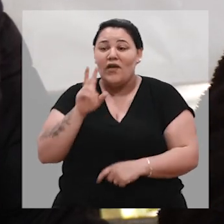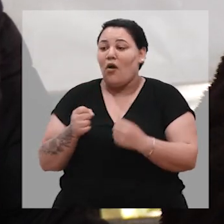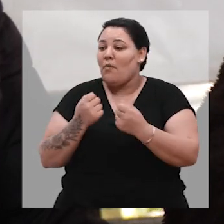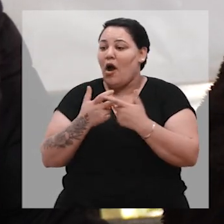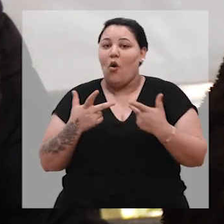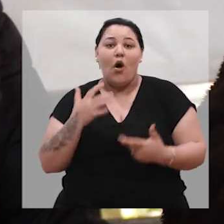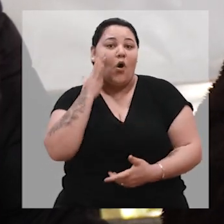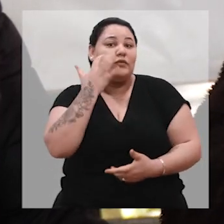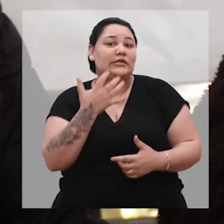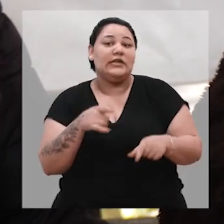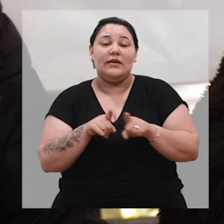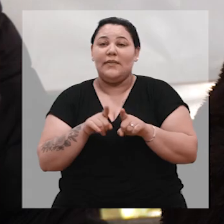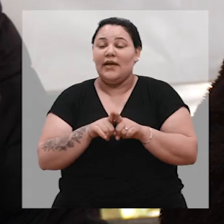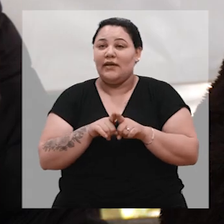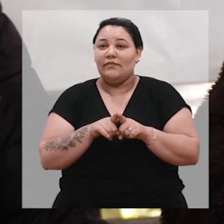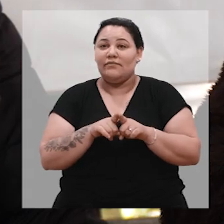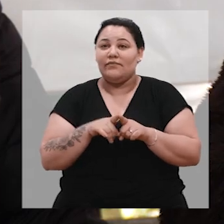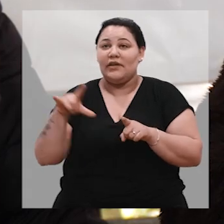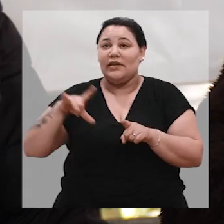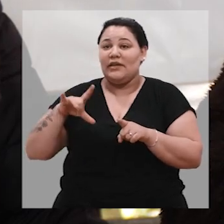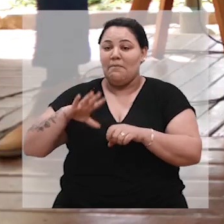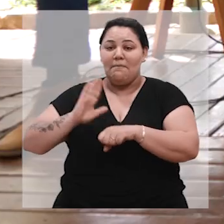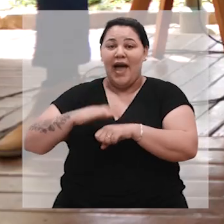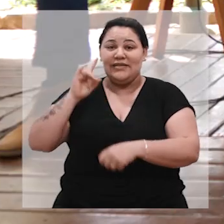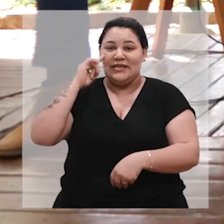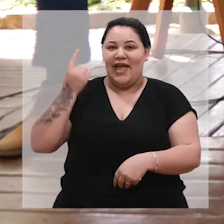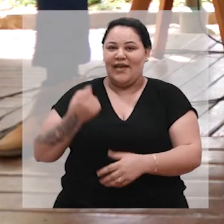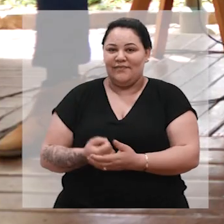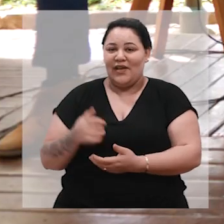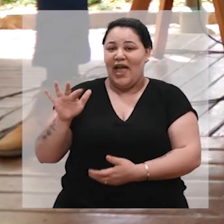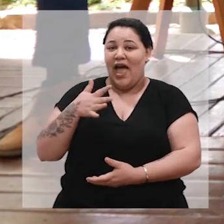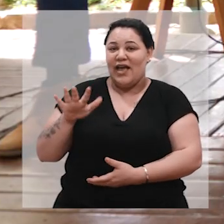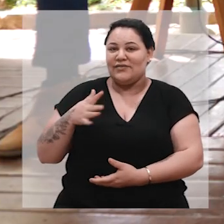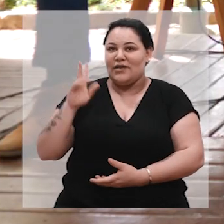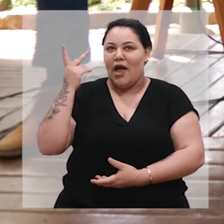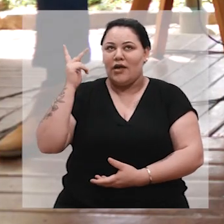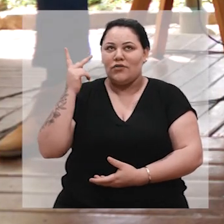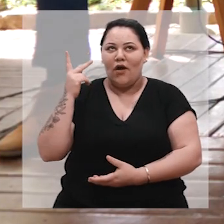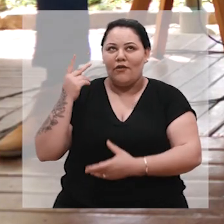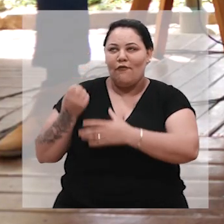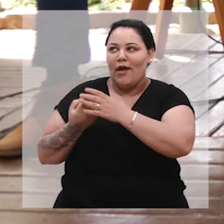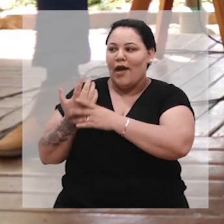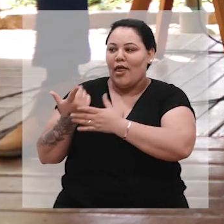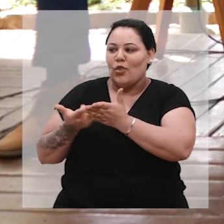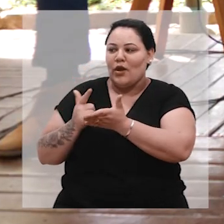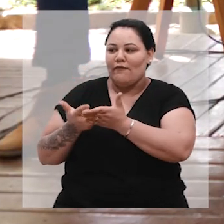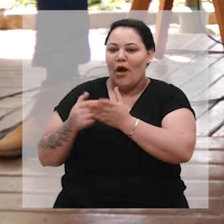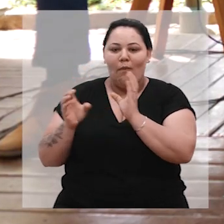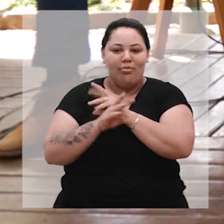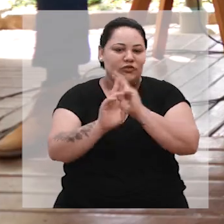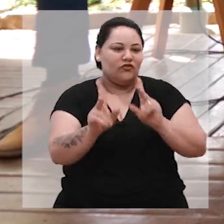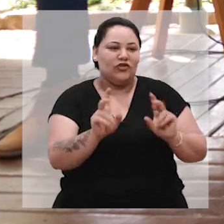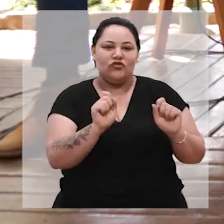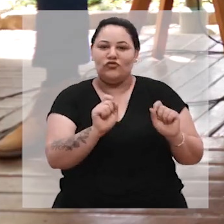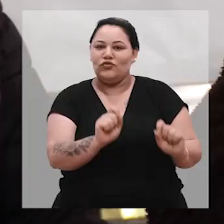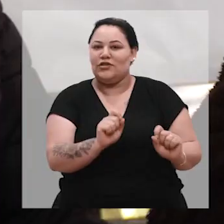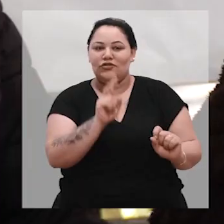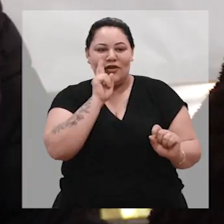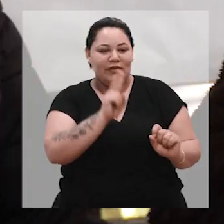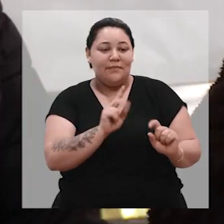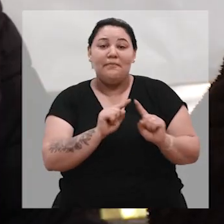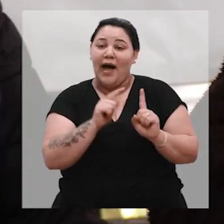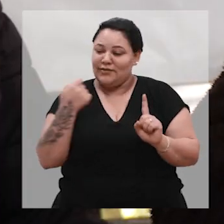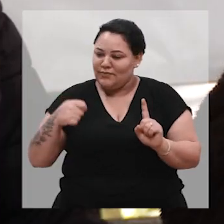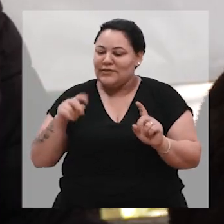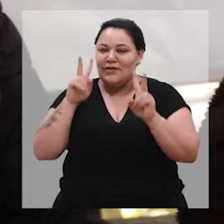feira, de ver alguma coisa acontecendo e aquilo ali dá uma ideia. E às vezes a história que vai nascer dessa ideia é totalmente diferente daquilo que foi